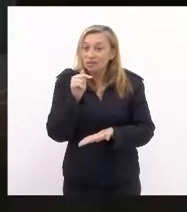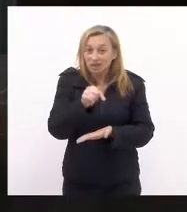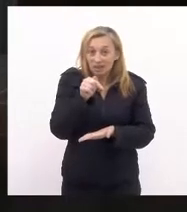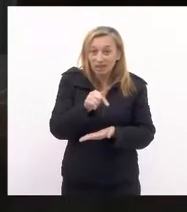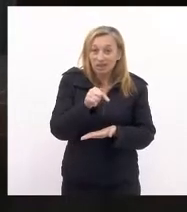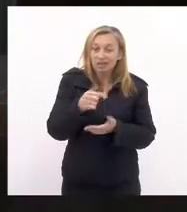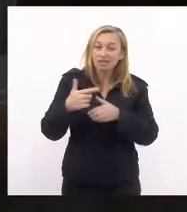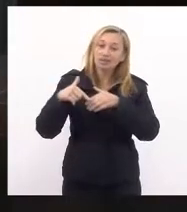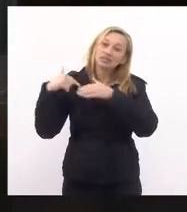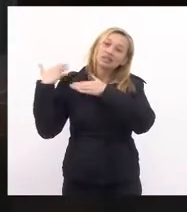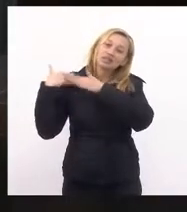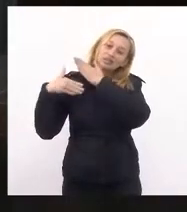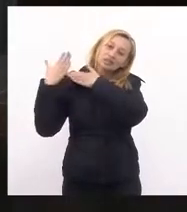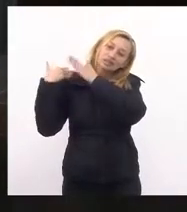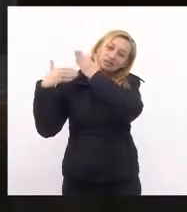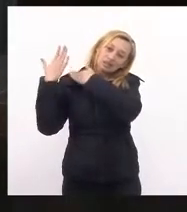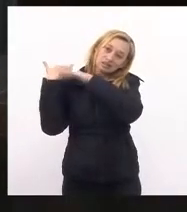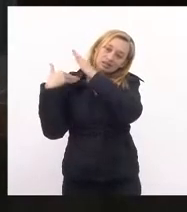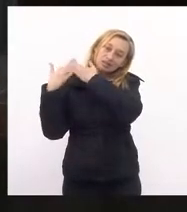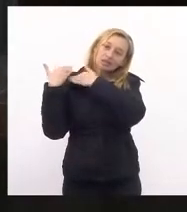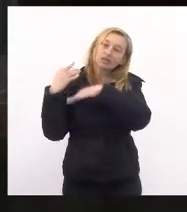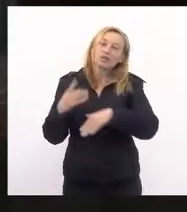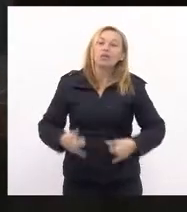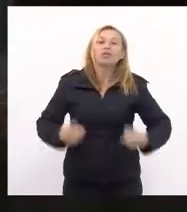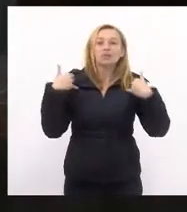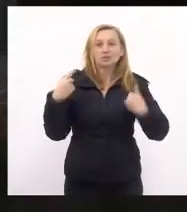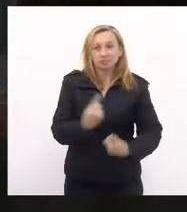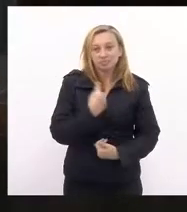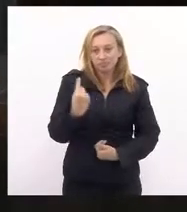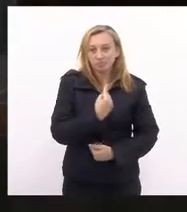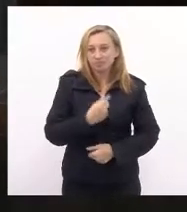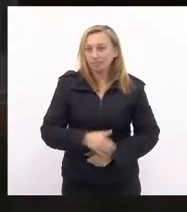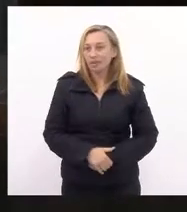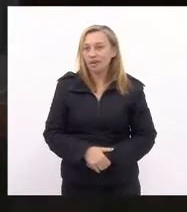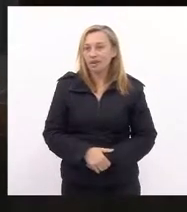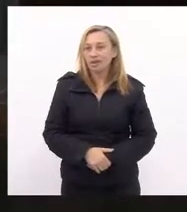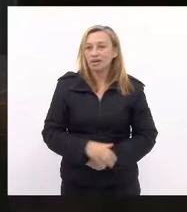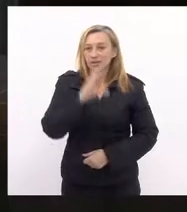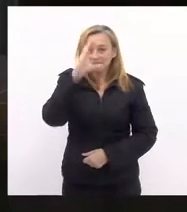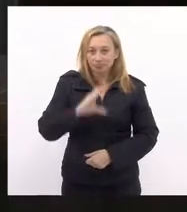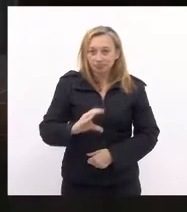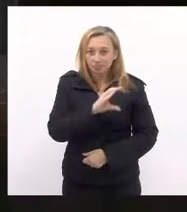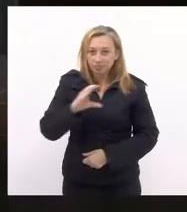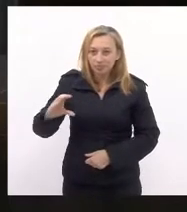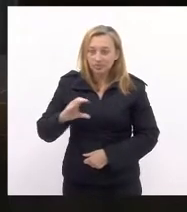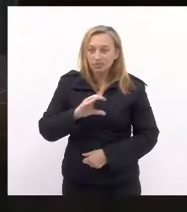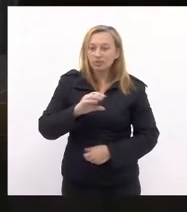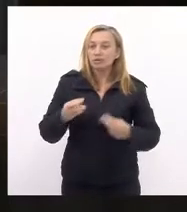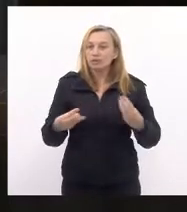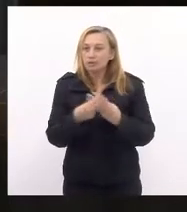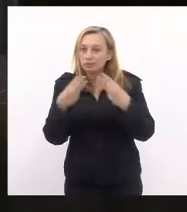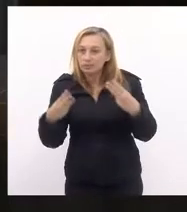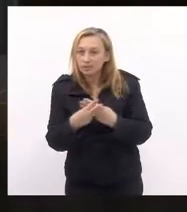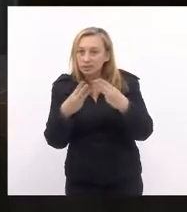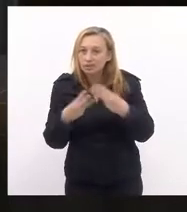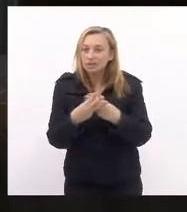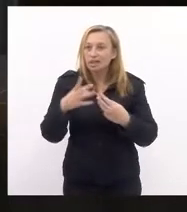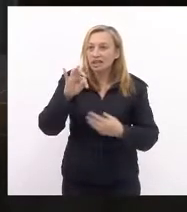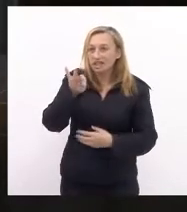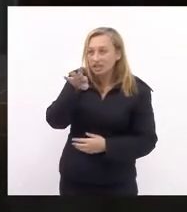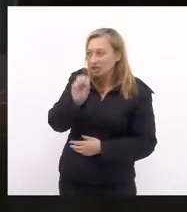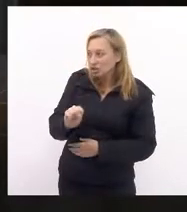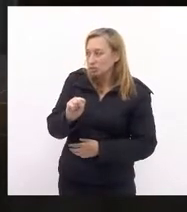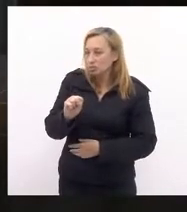nossos antepassados, os nossos ancestrais, tenham orgulho de nós. Catolicismo, judaísmo,